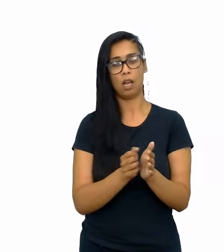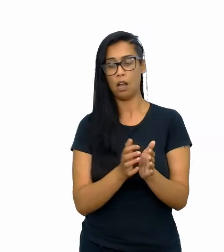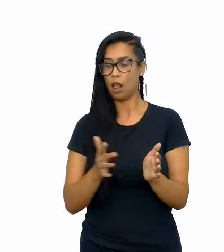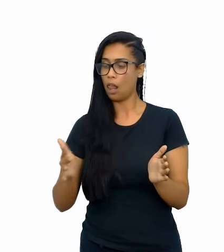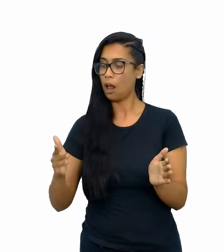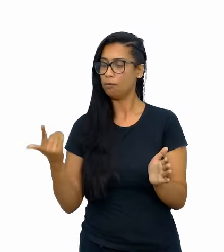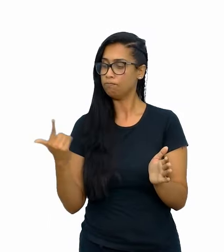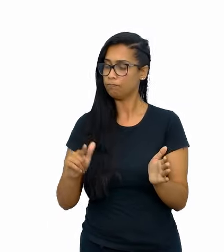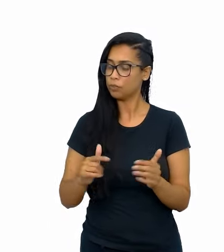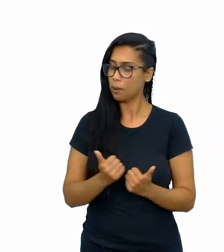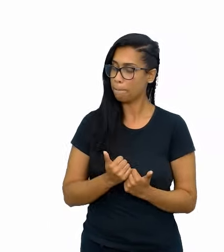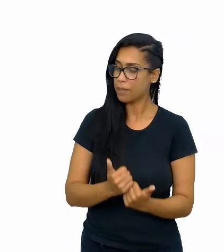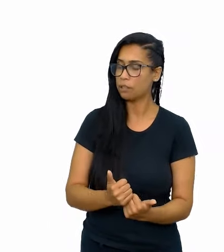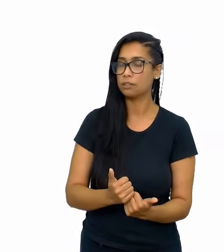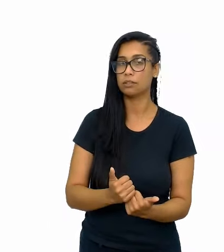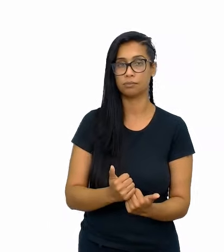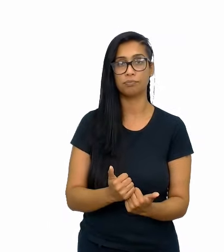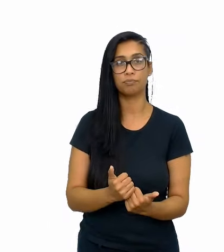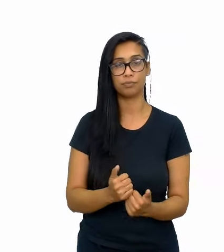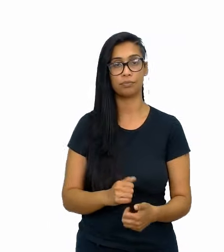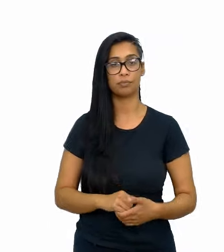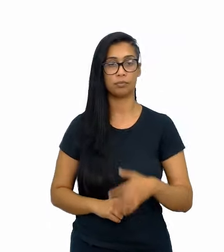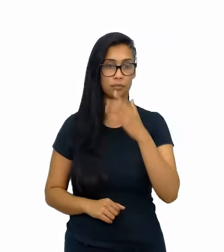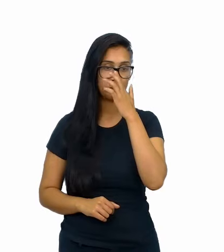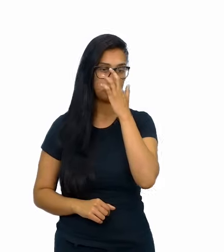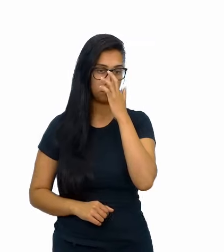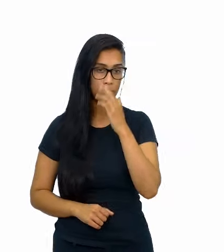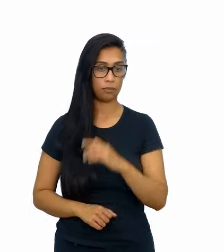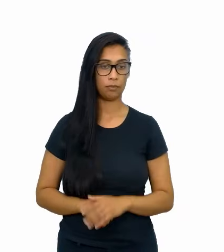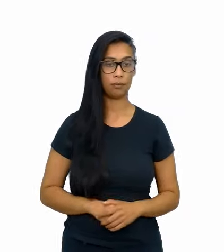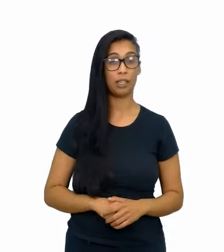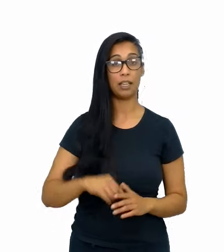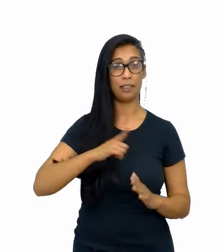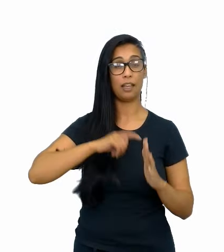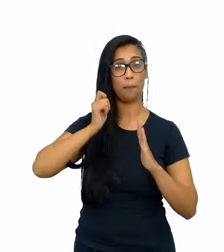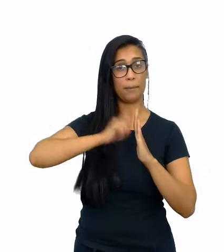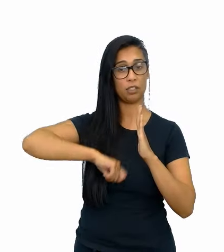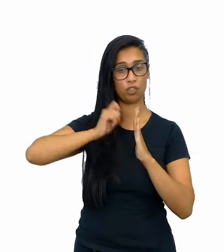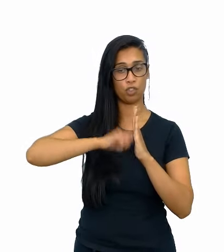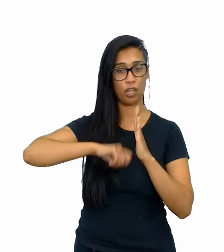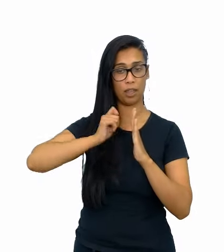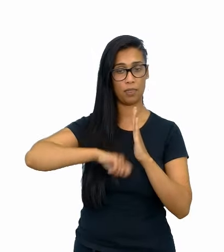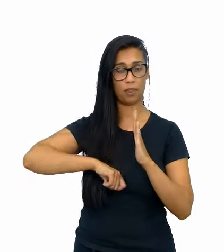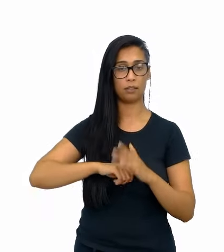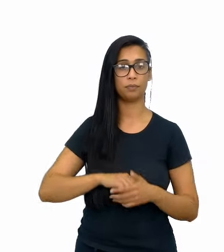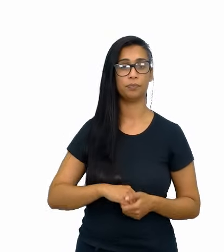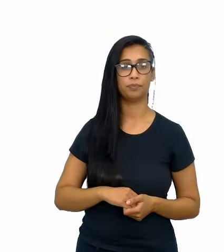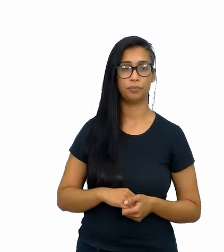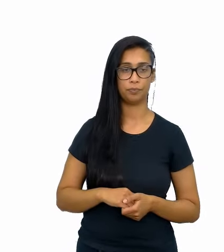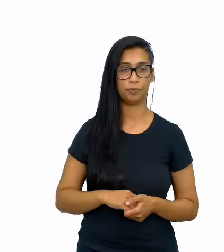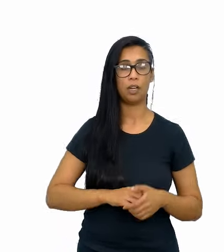o trabalho. Agora vamos para a nossa agenda, como vocês podem observar aí,